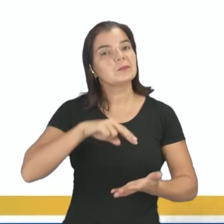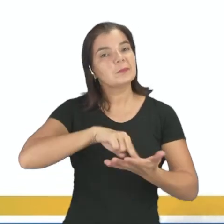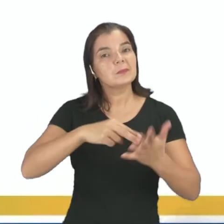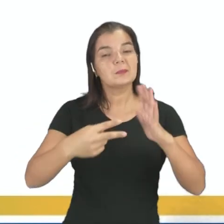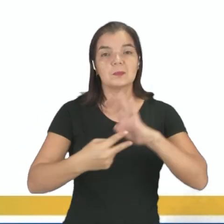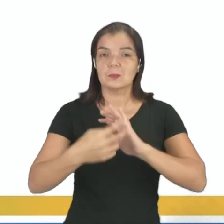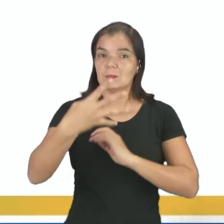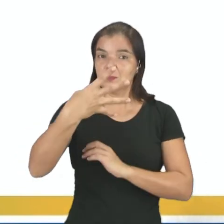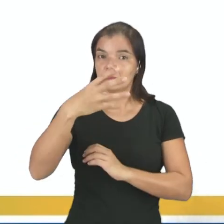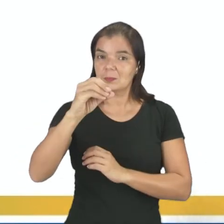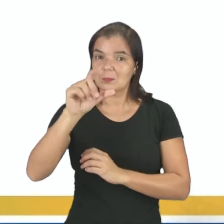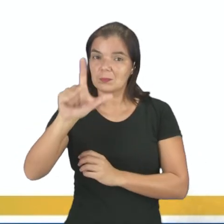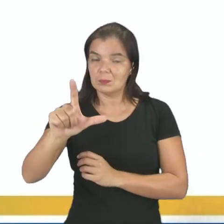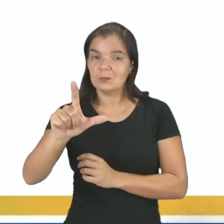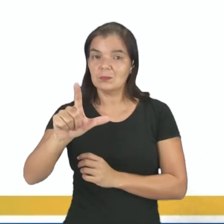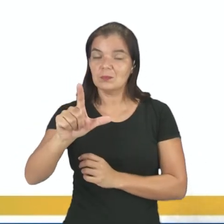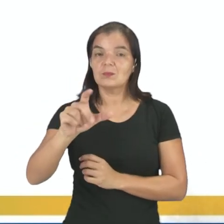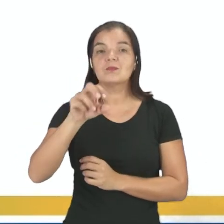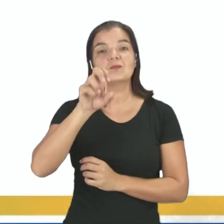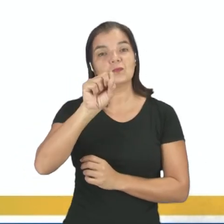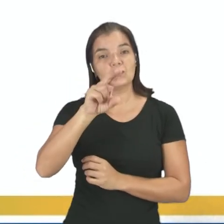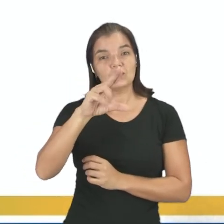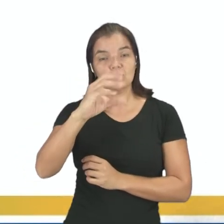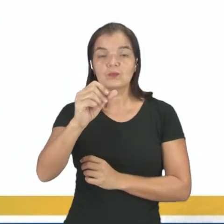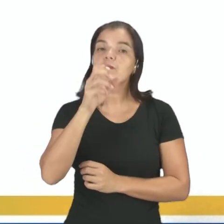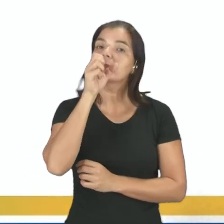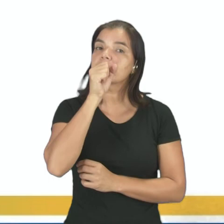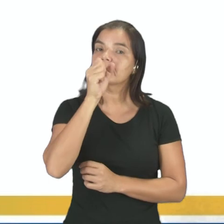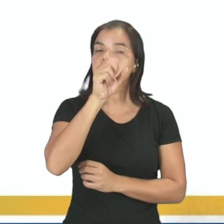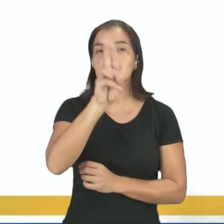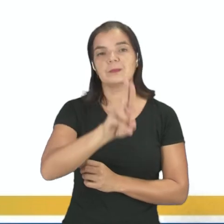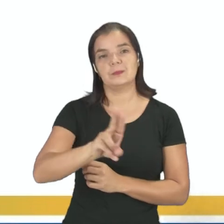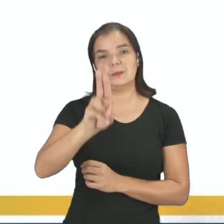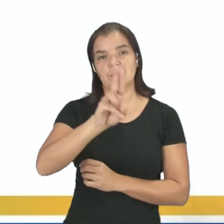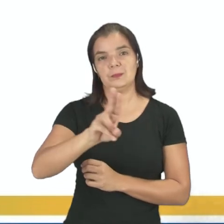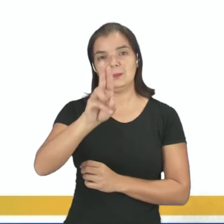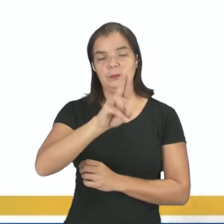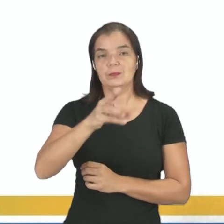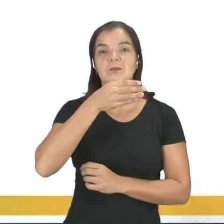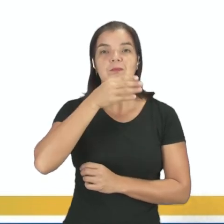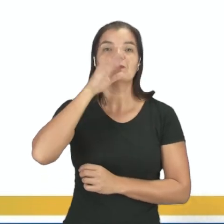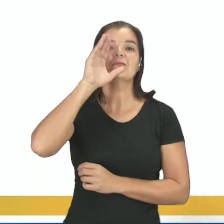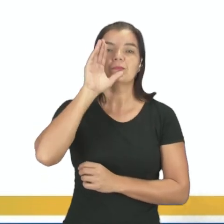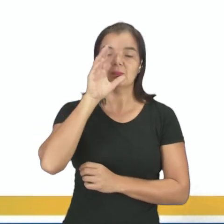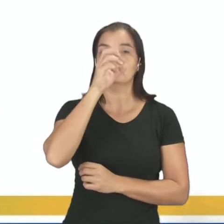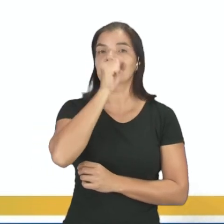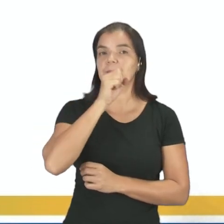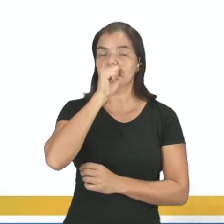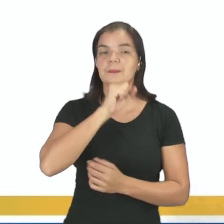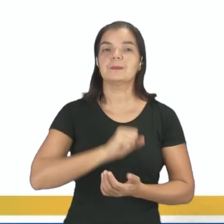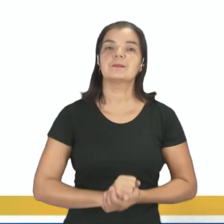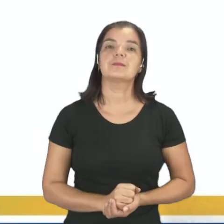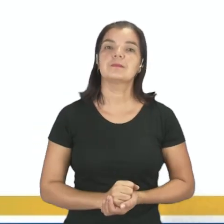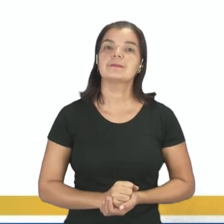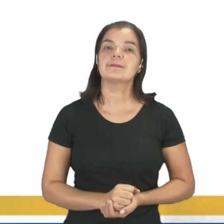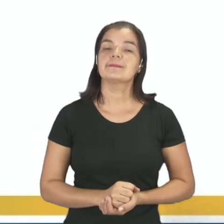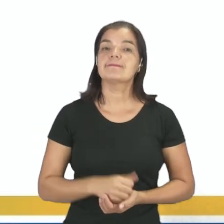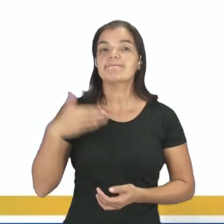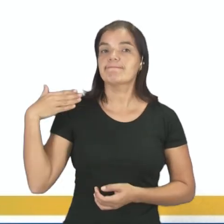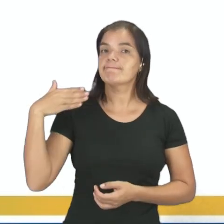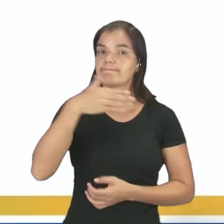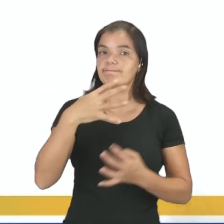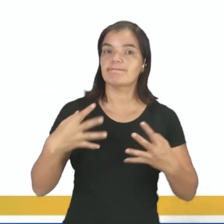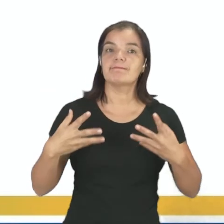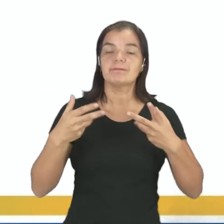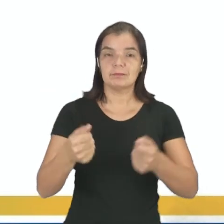seja, 40 litros de suco de laranja foram consumidos aí no sábado. Ou seja, a